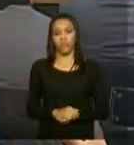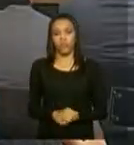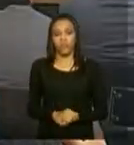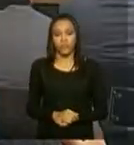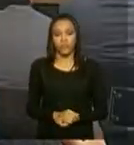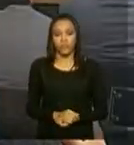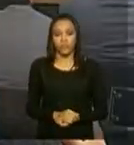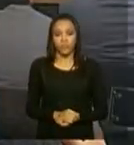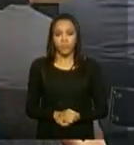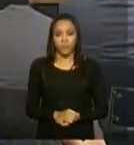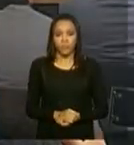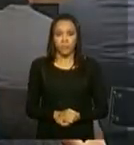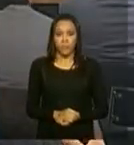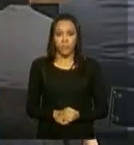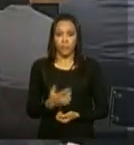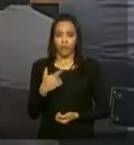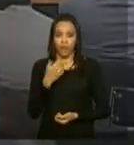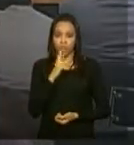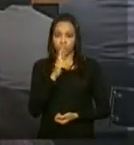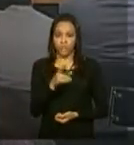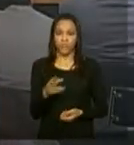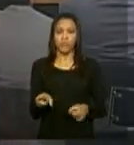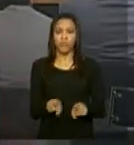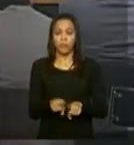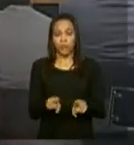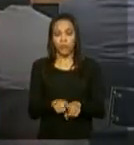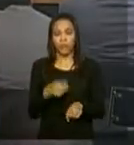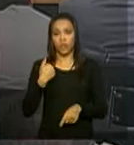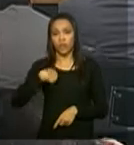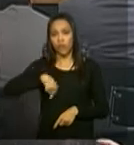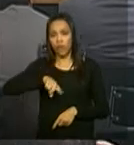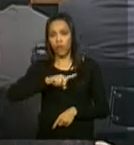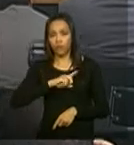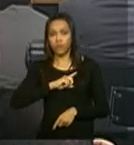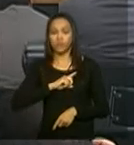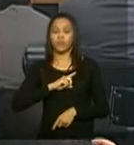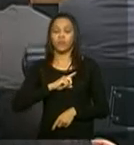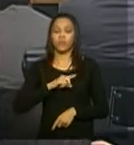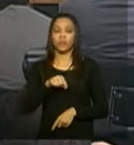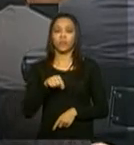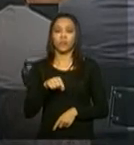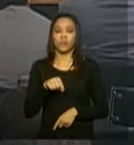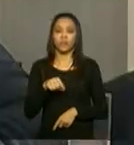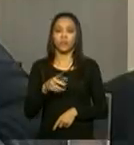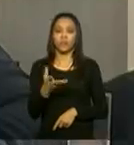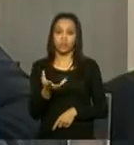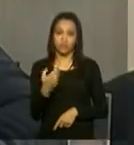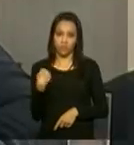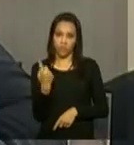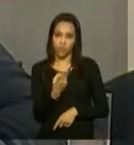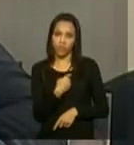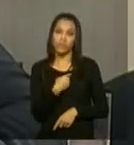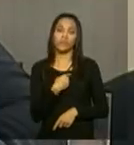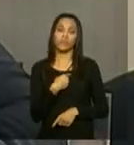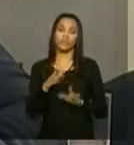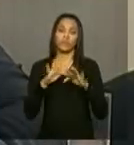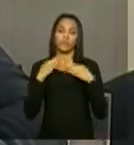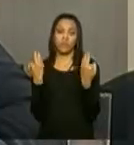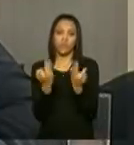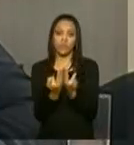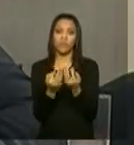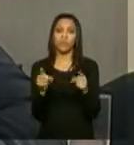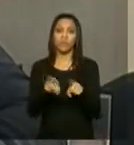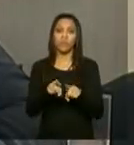de nenhuma forma nós quisemos aqui dado a agenda da ministra é nós a família eo